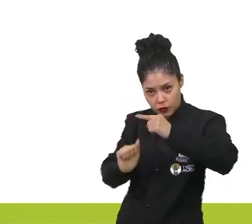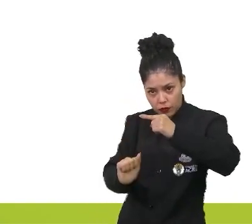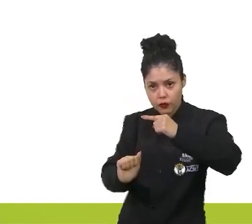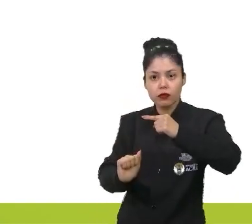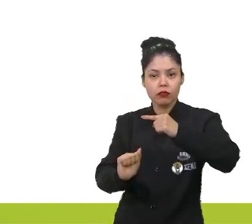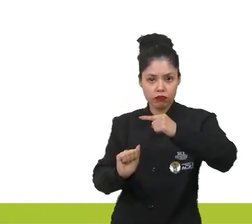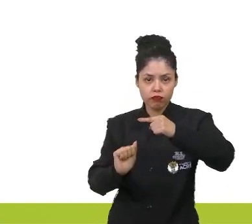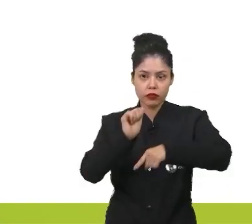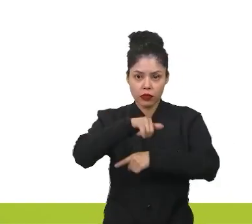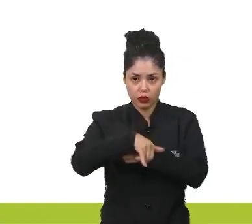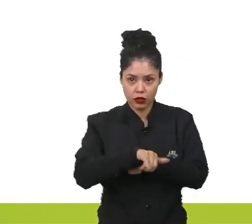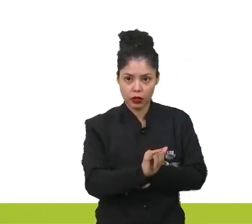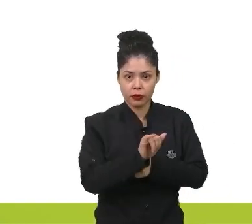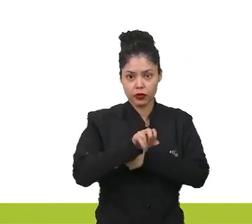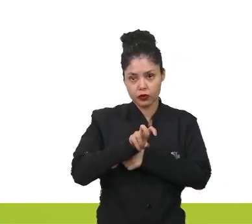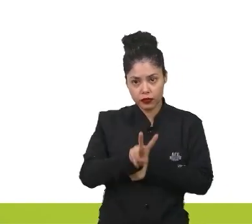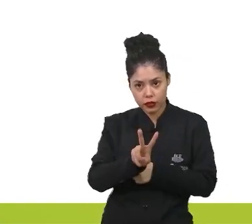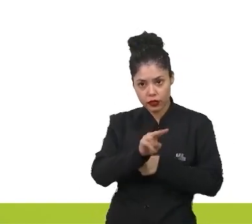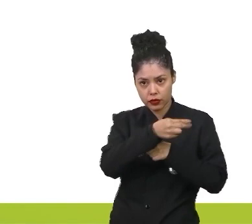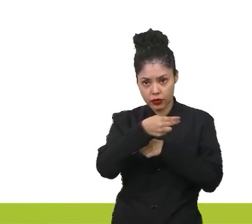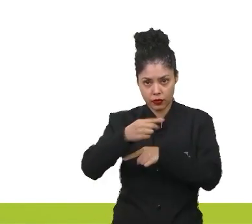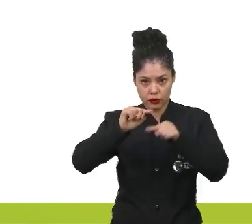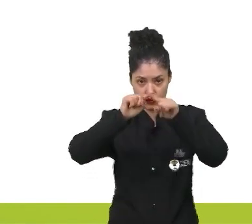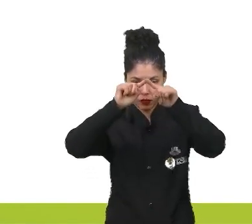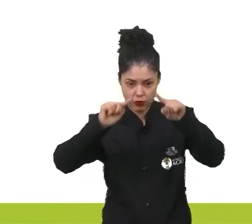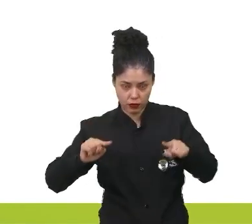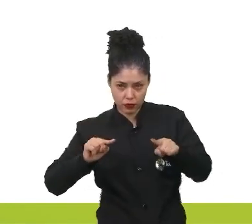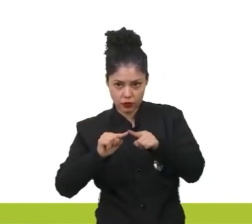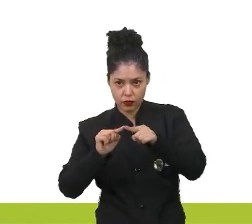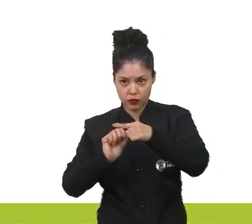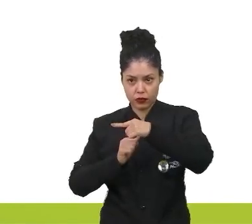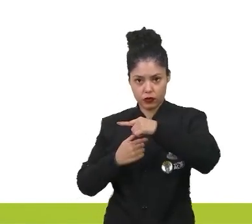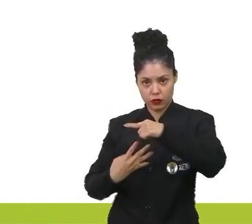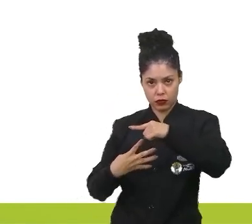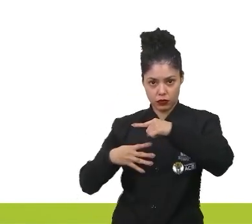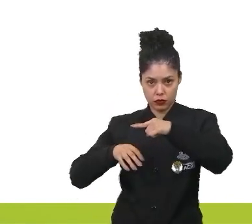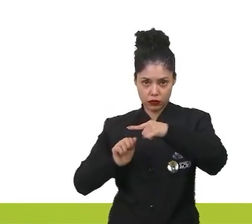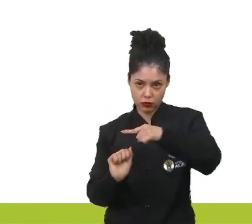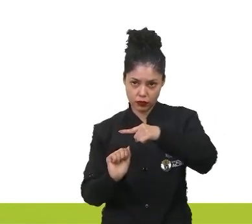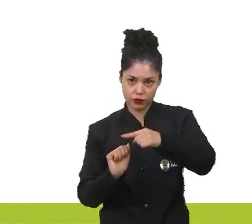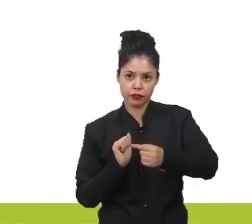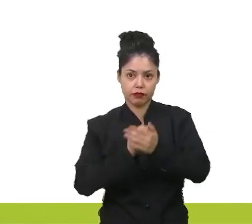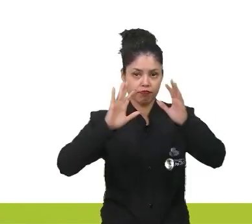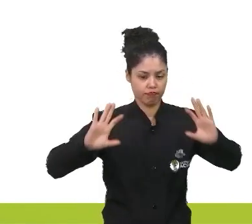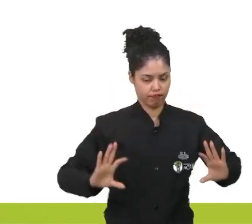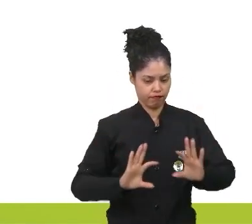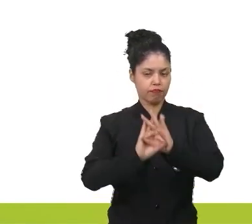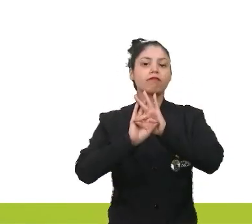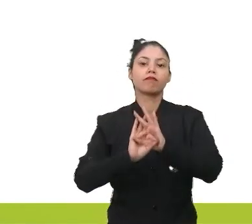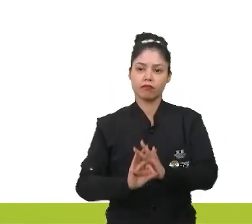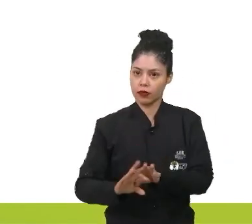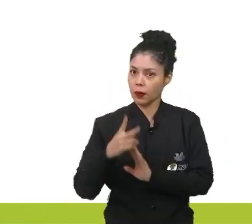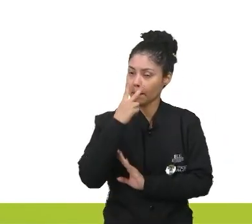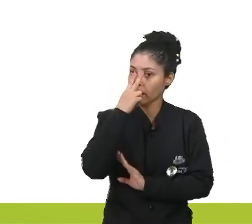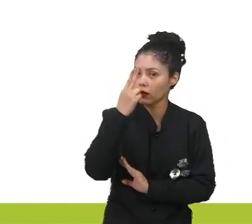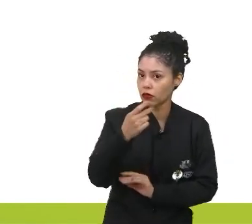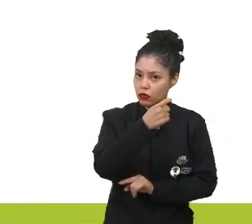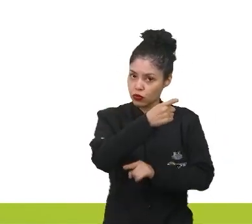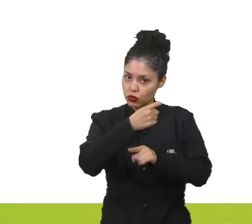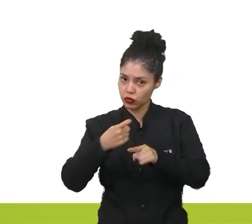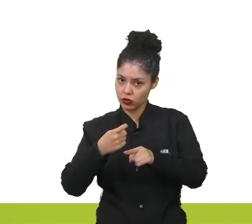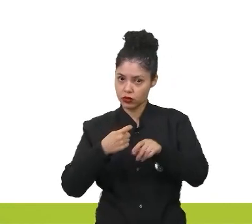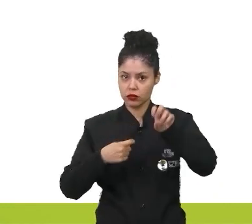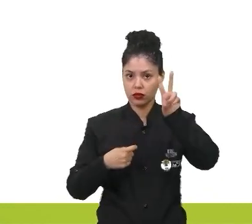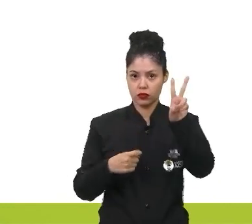do x-vértice, depois a ideia do y-vértice. Essa relação de vértices, ela vai aparecer como x de